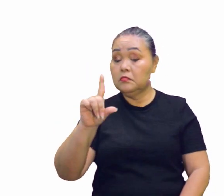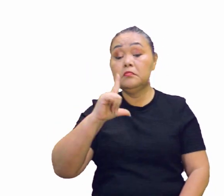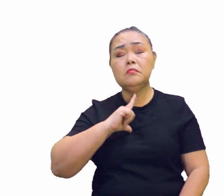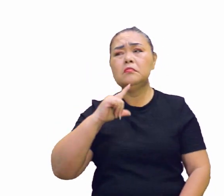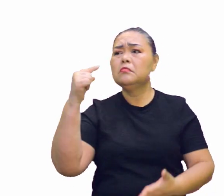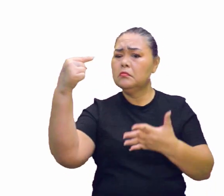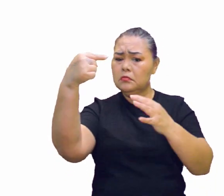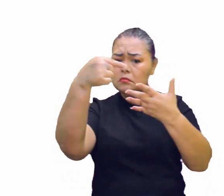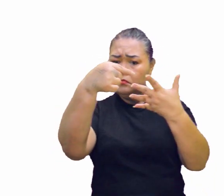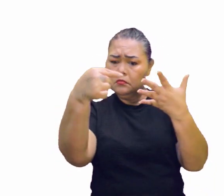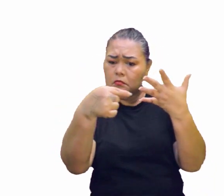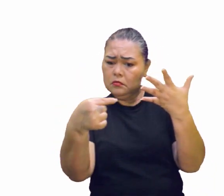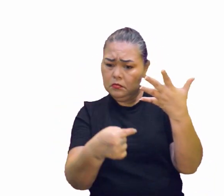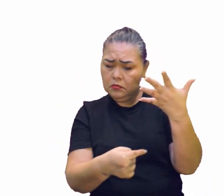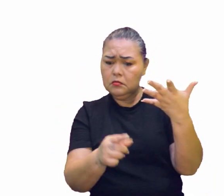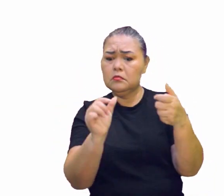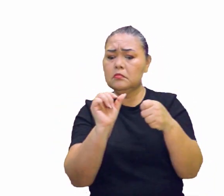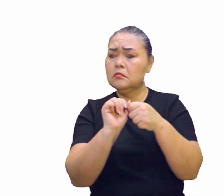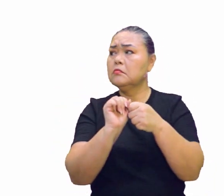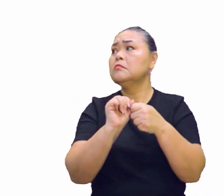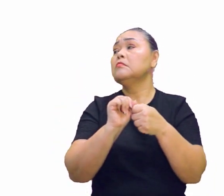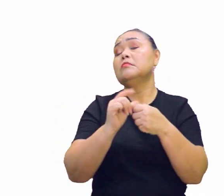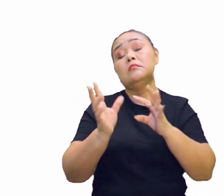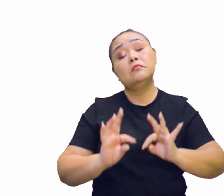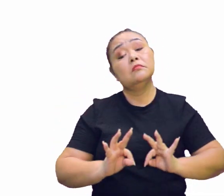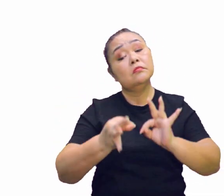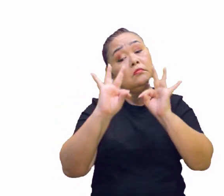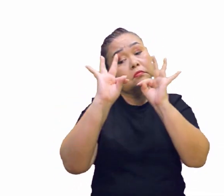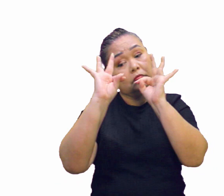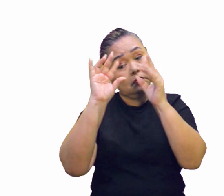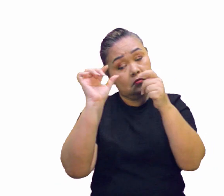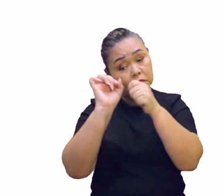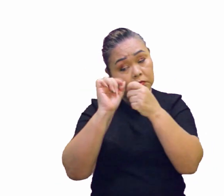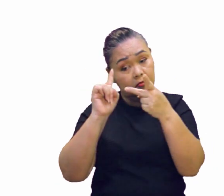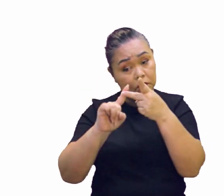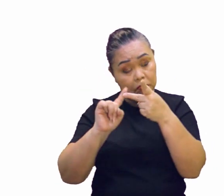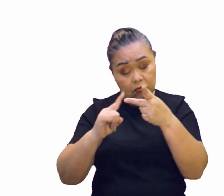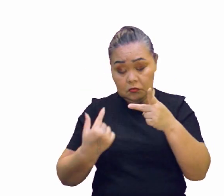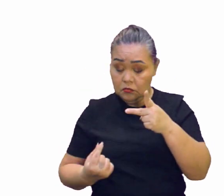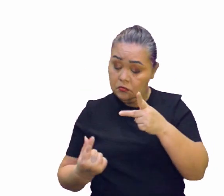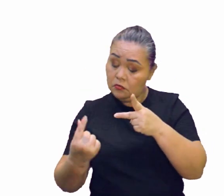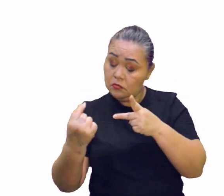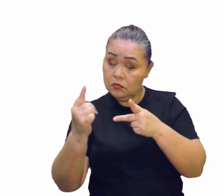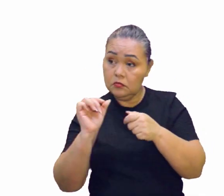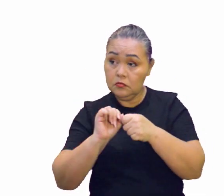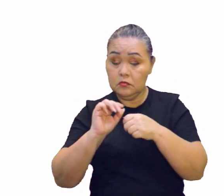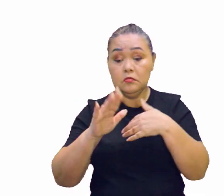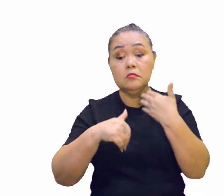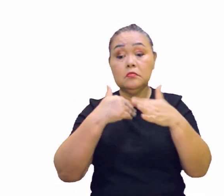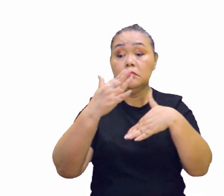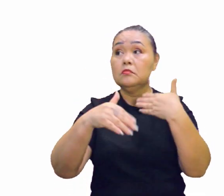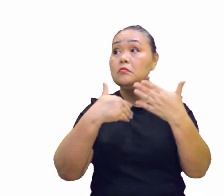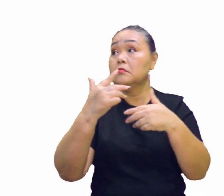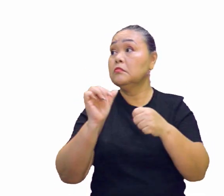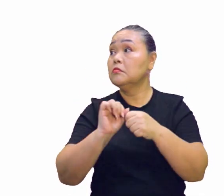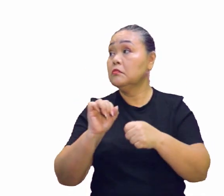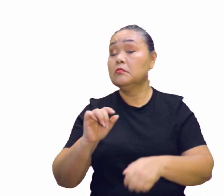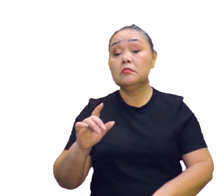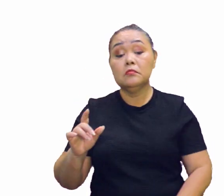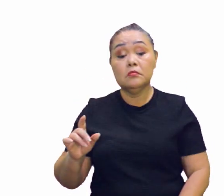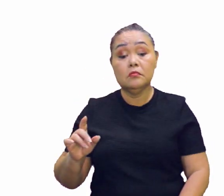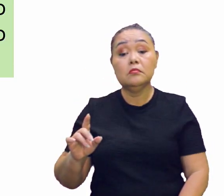consideração todos esses aspectos, os aspectos tecnológicos e os aspectos econômicos de